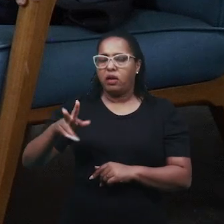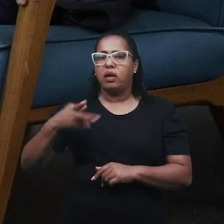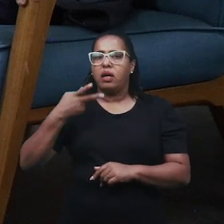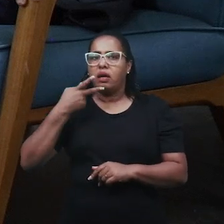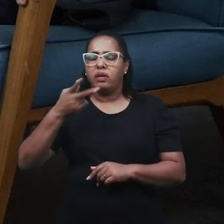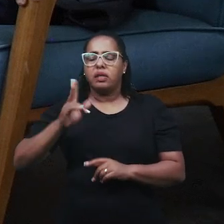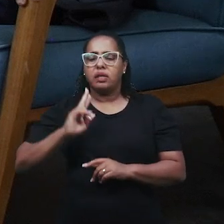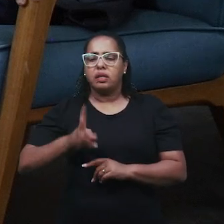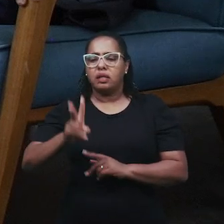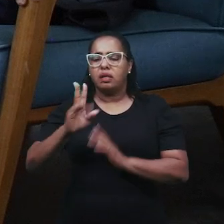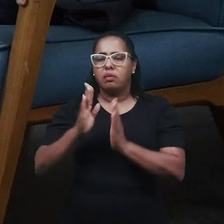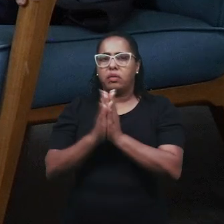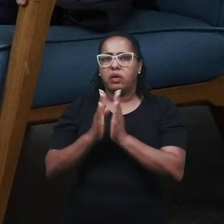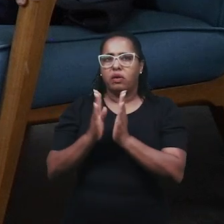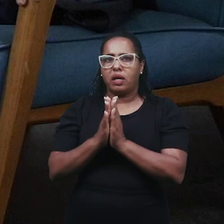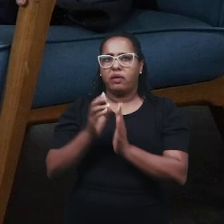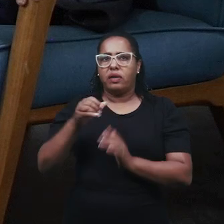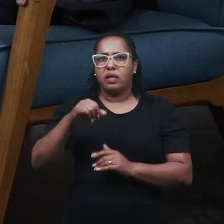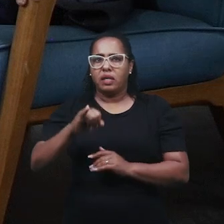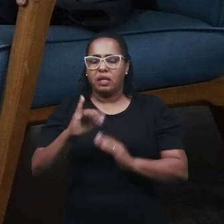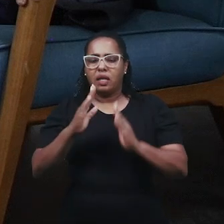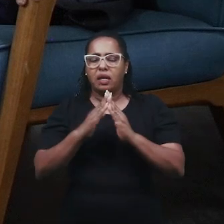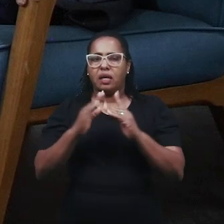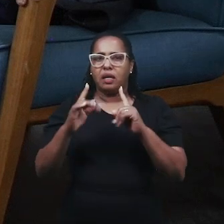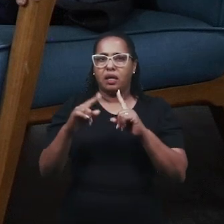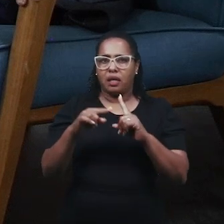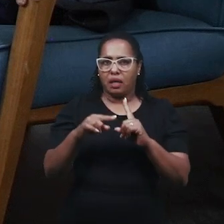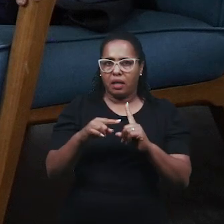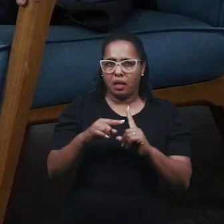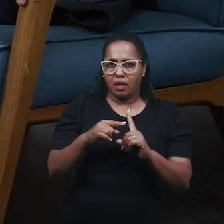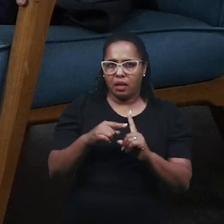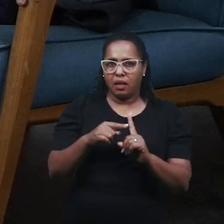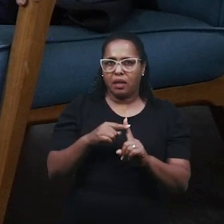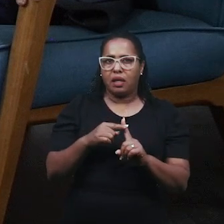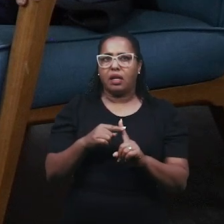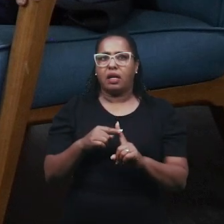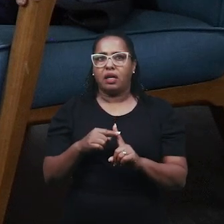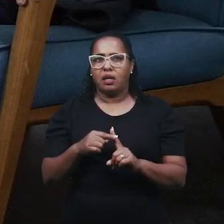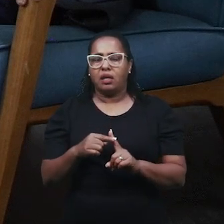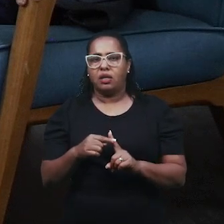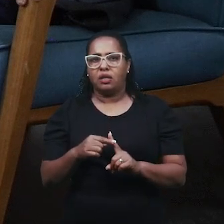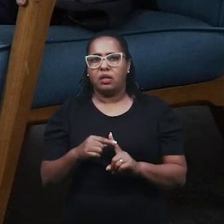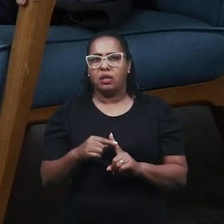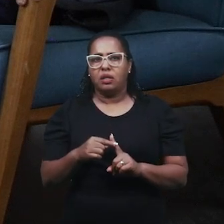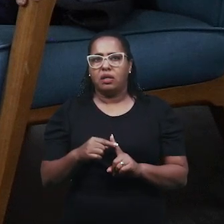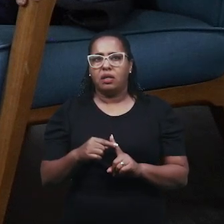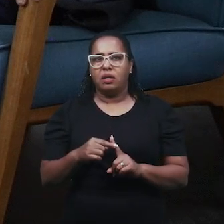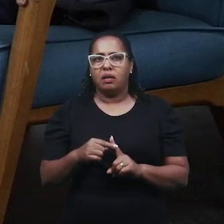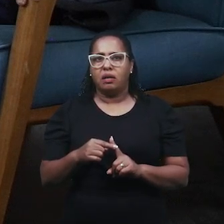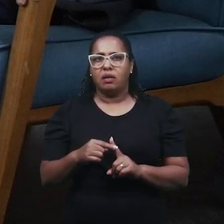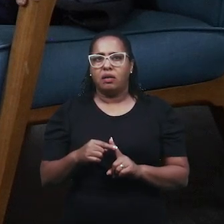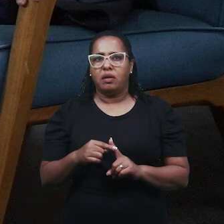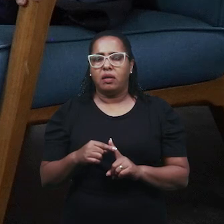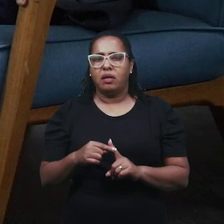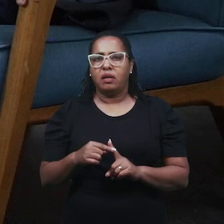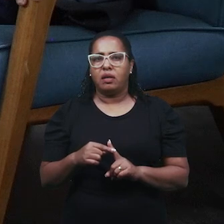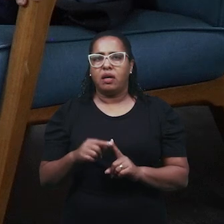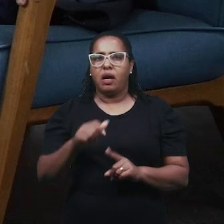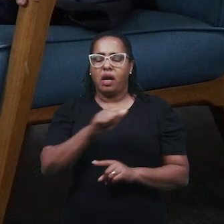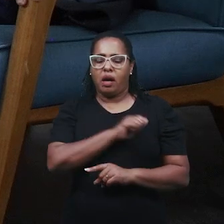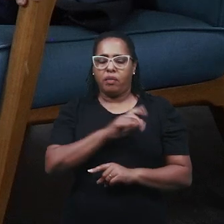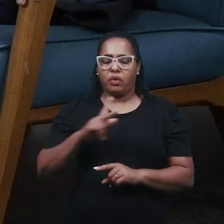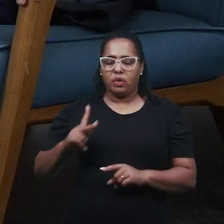eu sempre orava se existia ainda igreja do livro dos Atos, igreja apostólica,